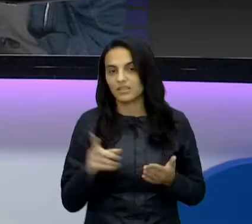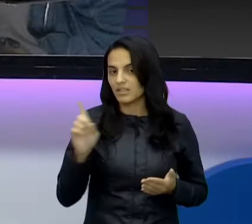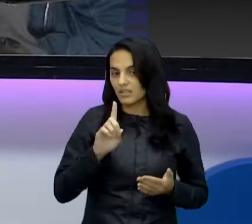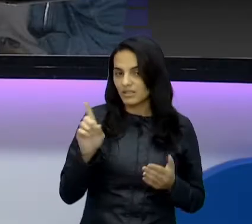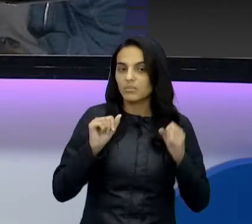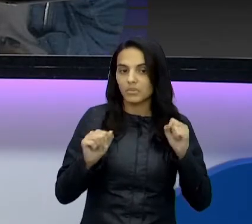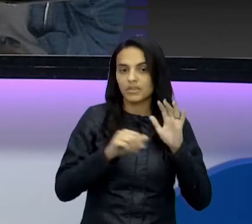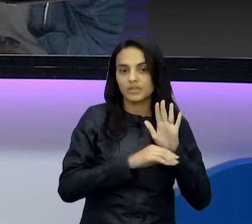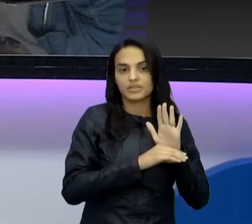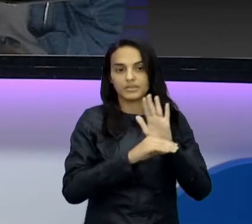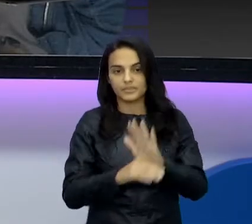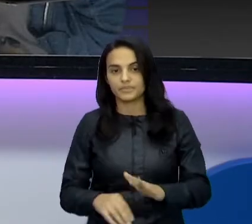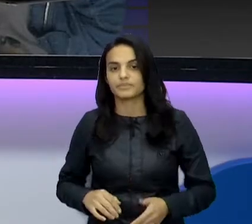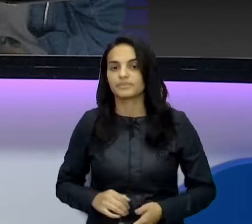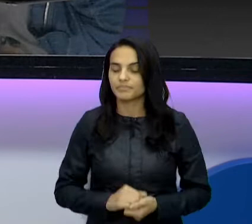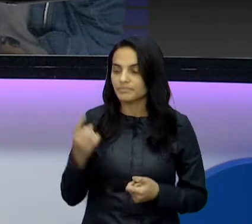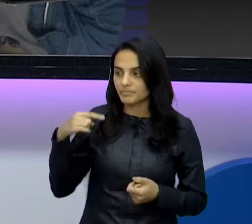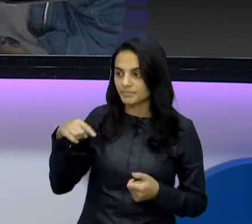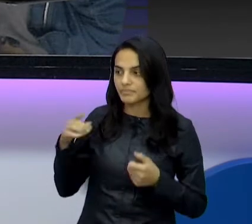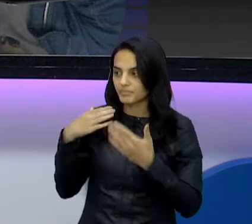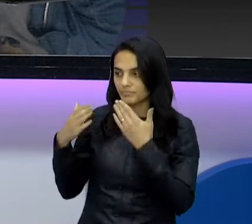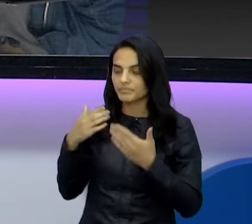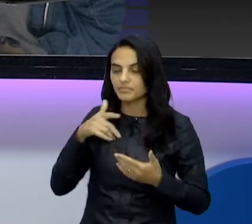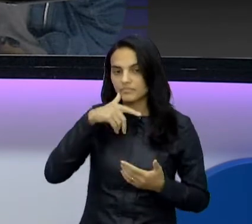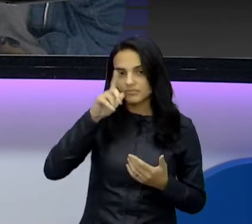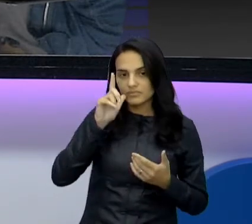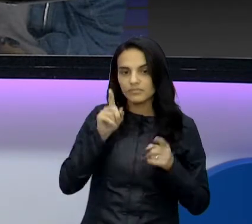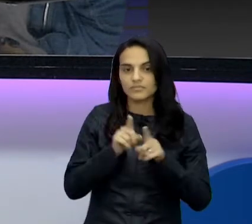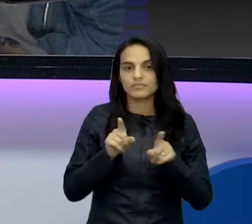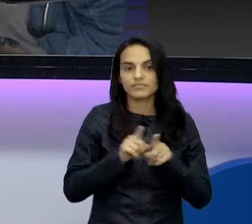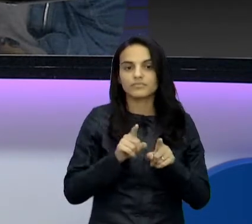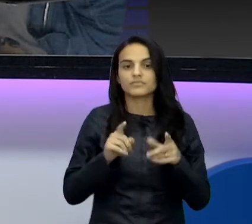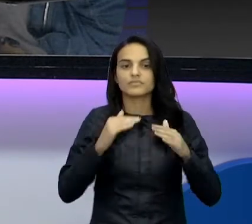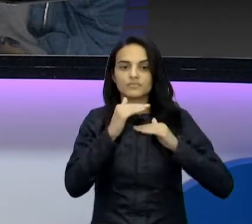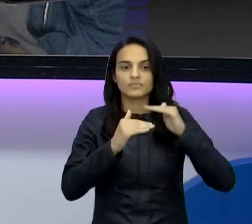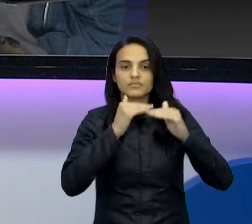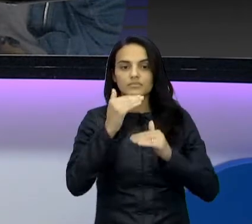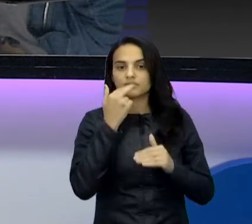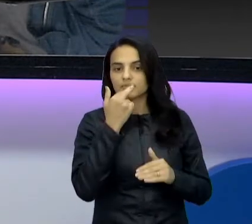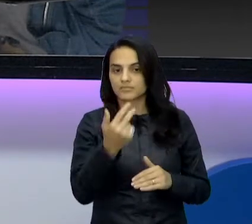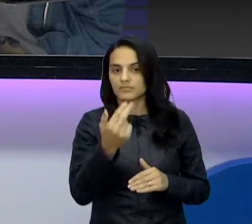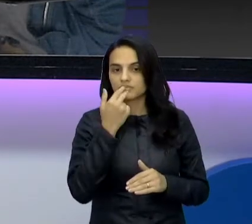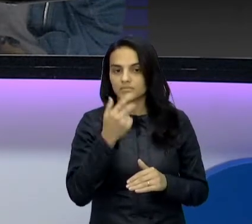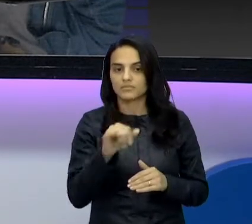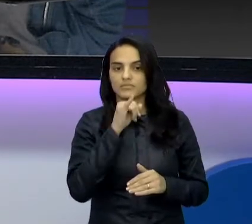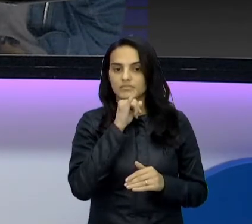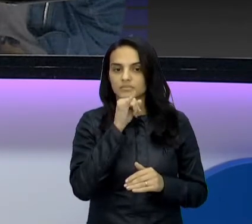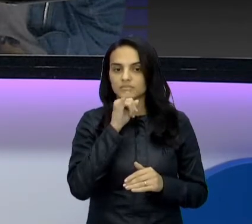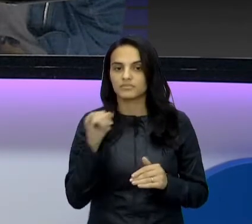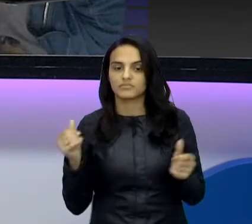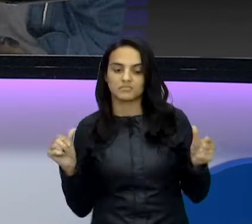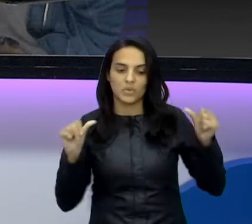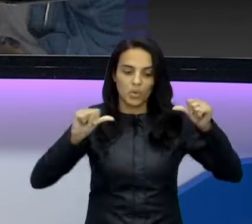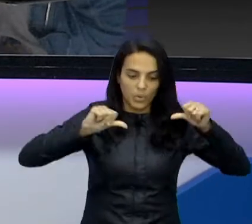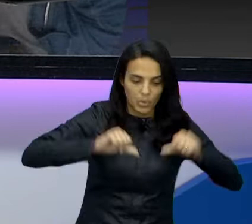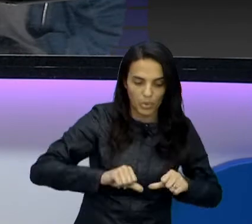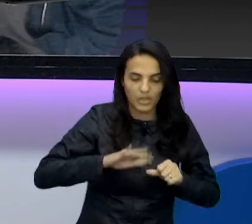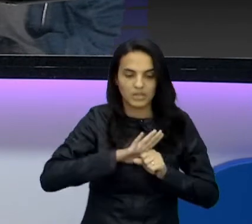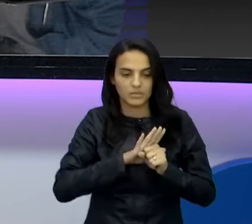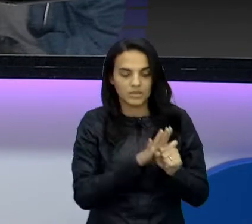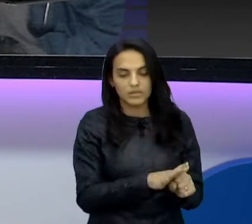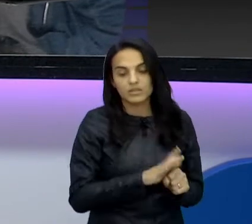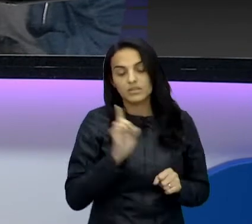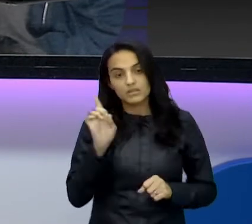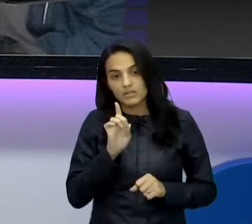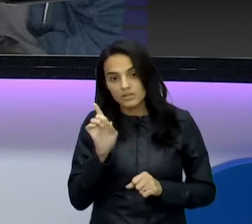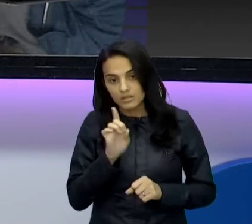contribuir. Isso, e retomando o que a gente conversou ontem, é uma evolução da língua que não traz prejuízos aí de preconceitos,